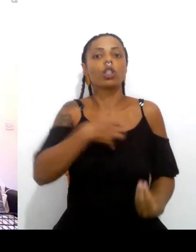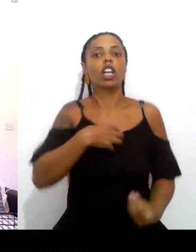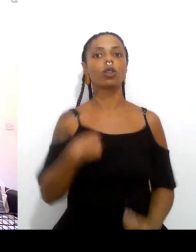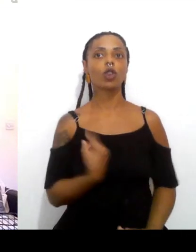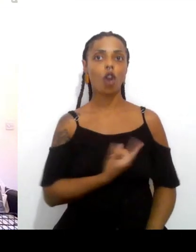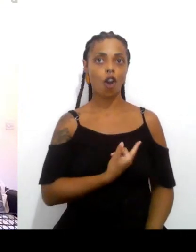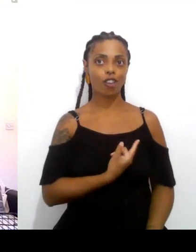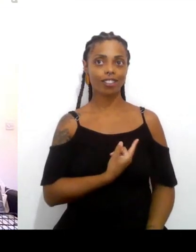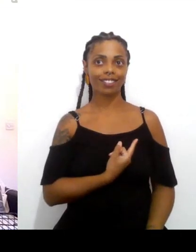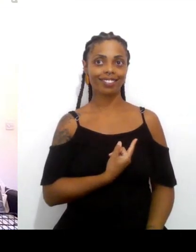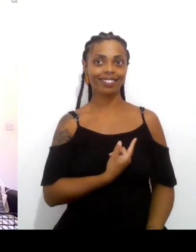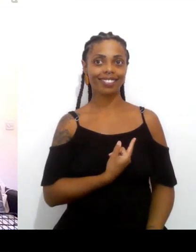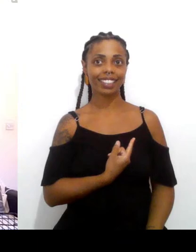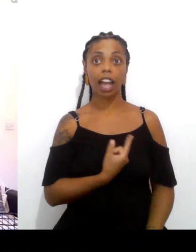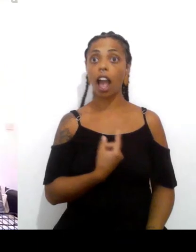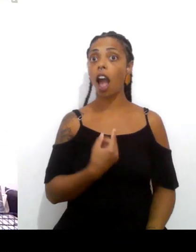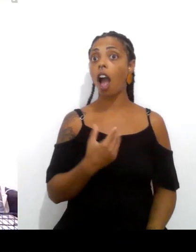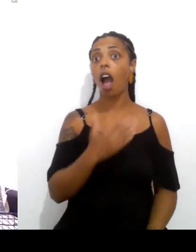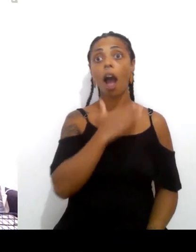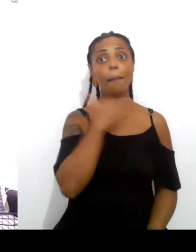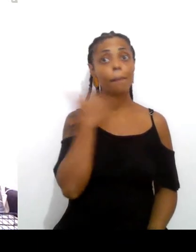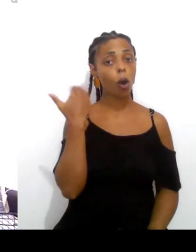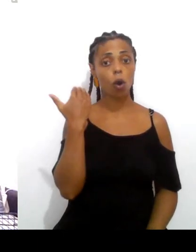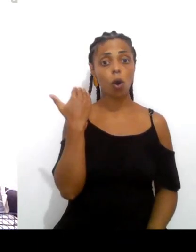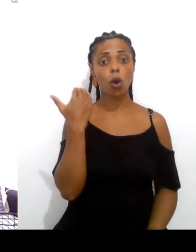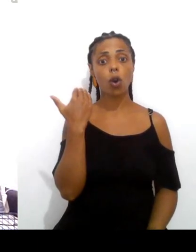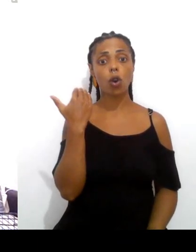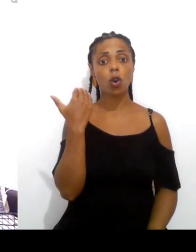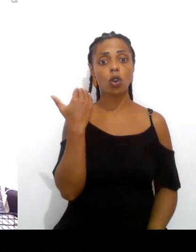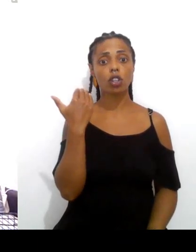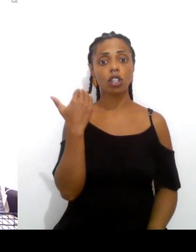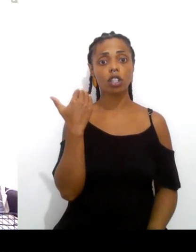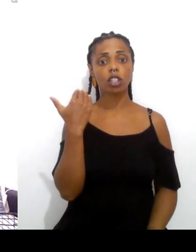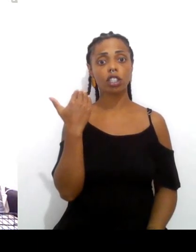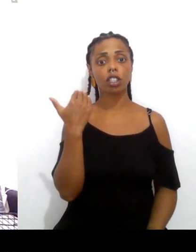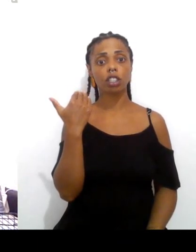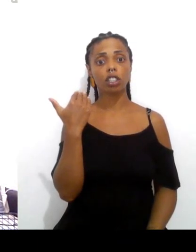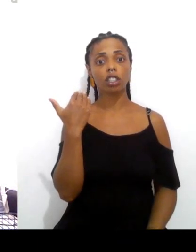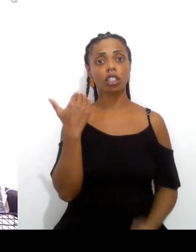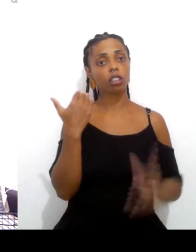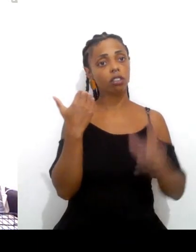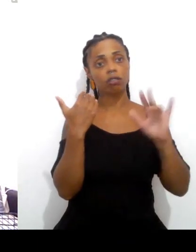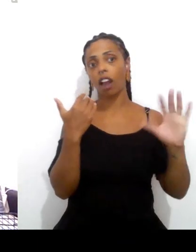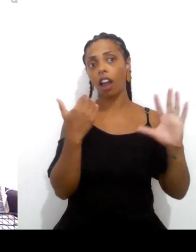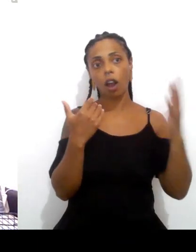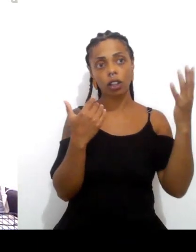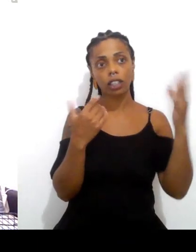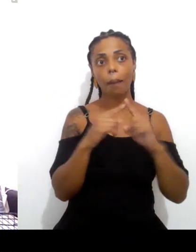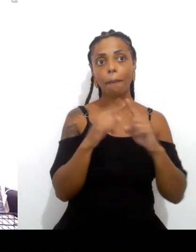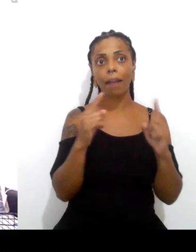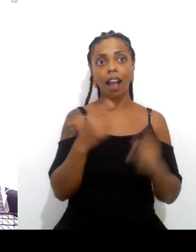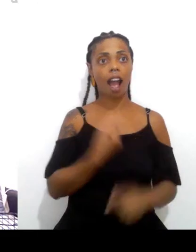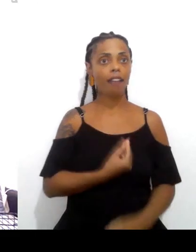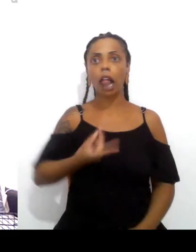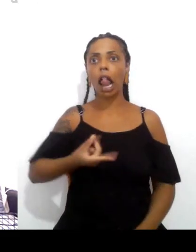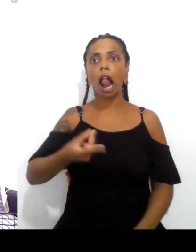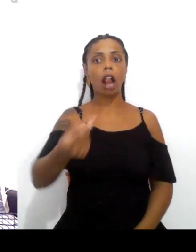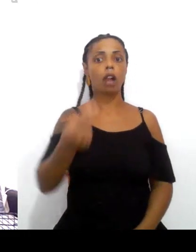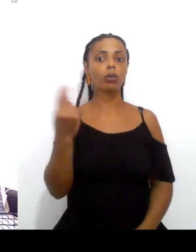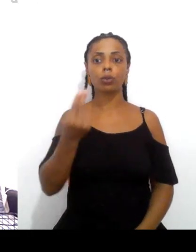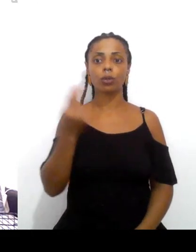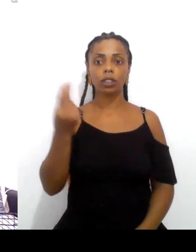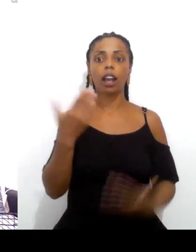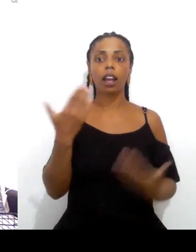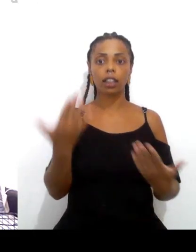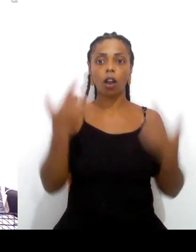morte é uma condição a vida não é um estado que continuará então a violência vem